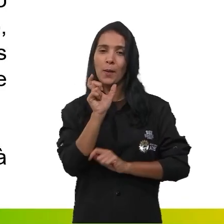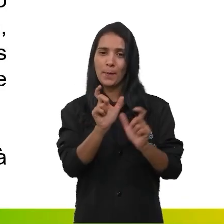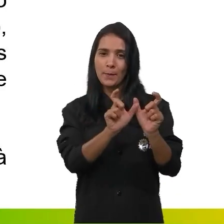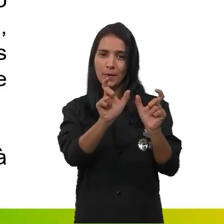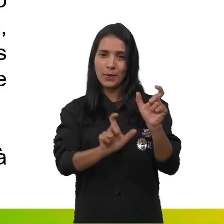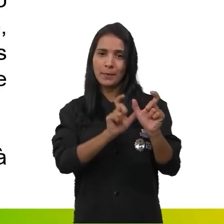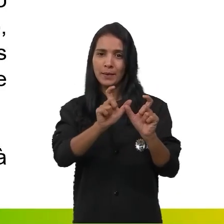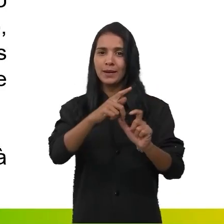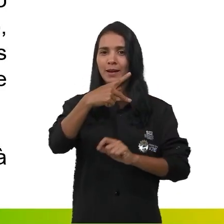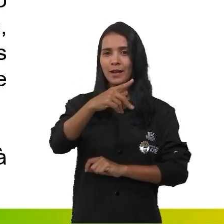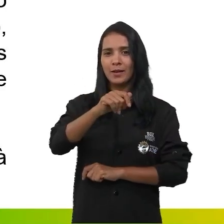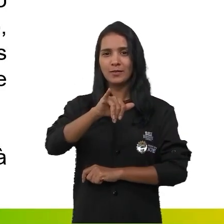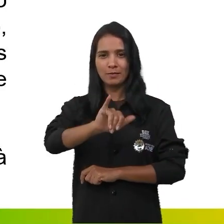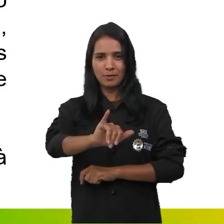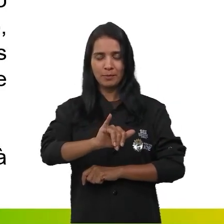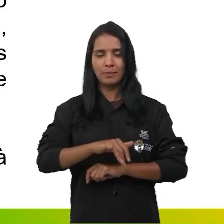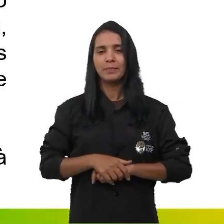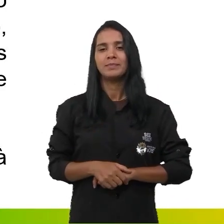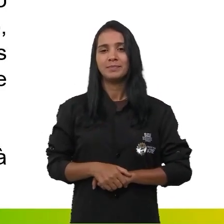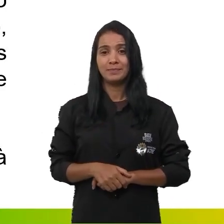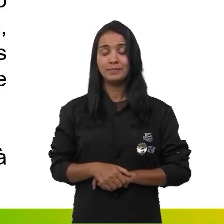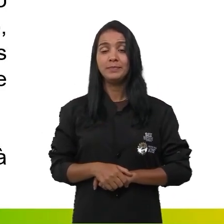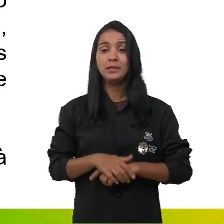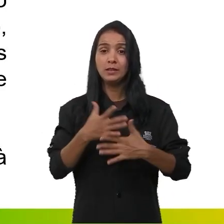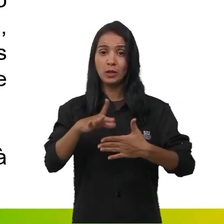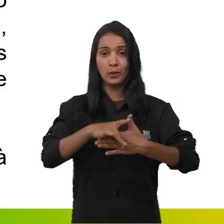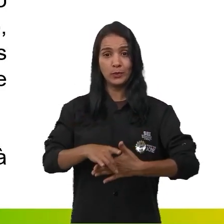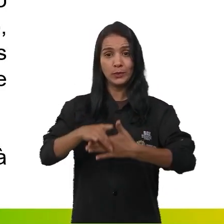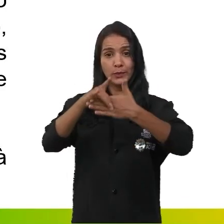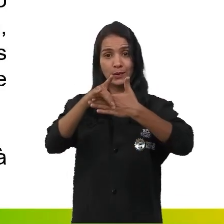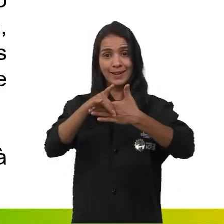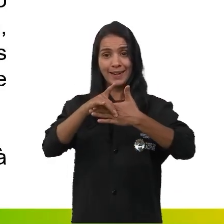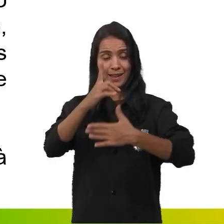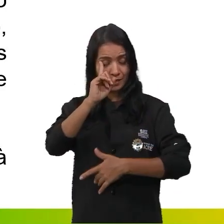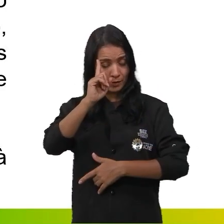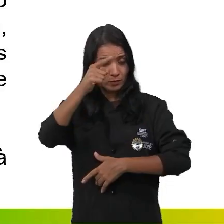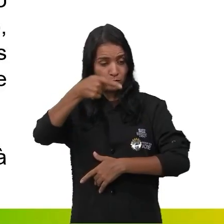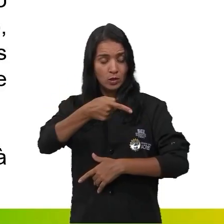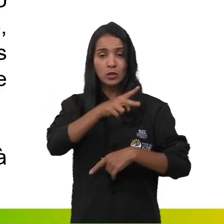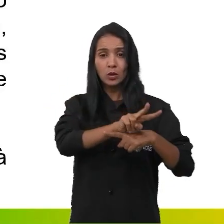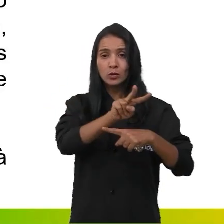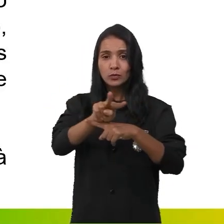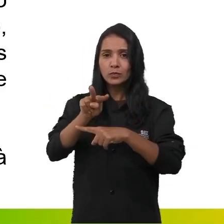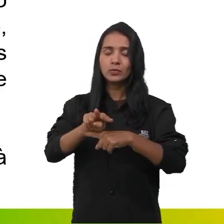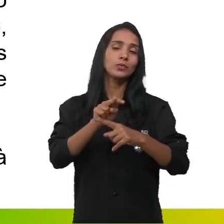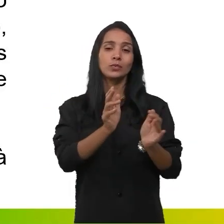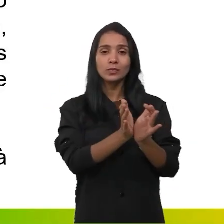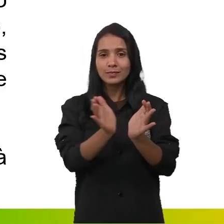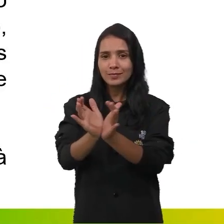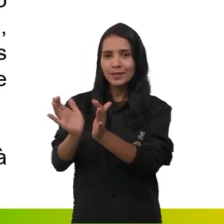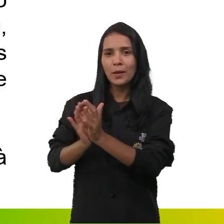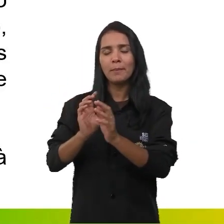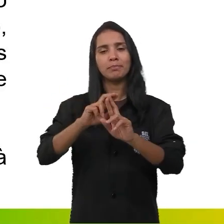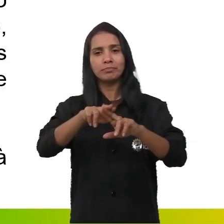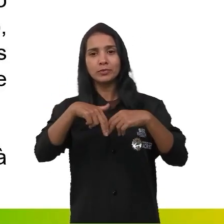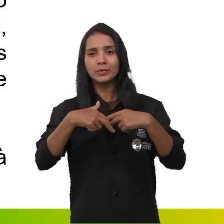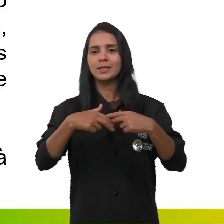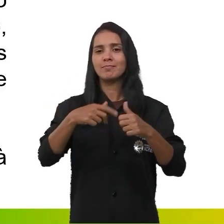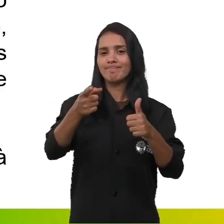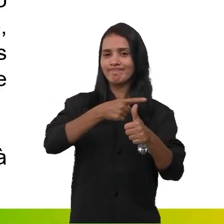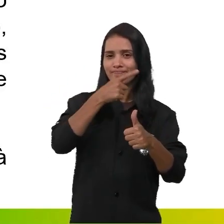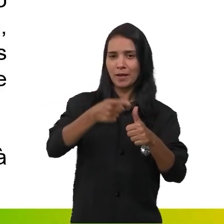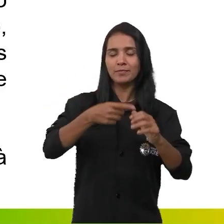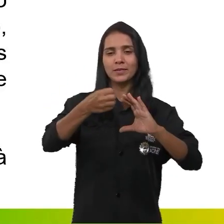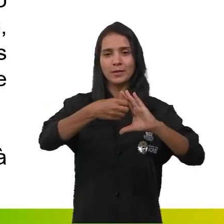palavra pai. Então, esse líder, ele assume um papel de protetor. Por isso que a primeira característica do